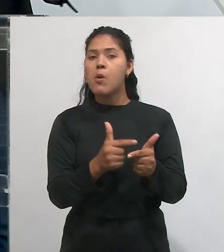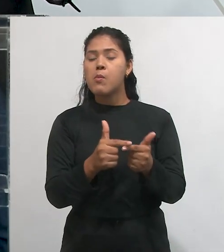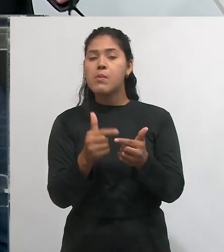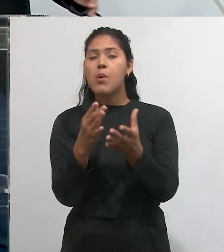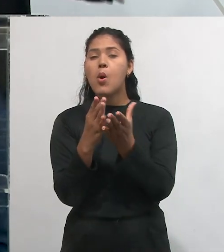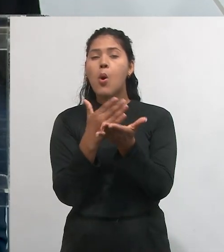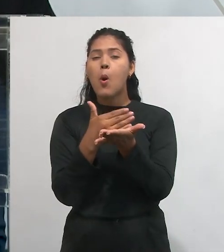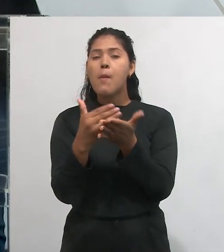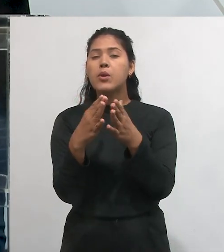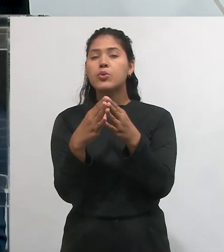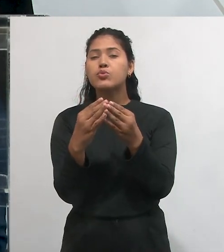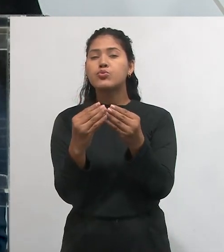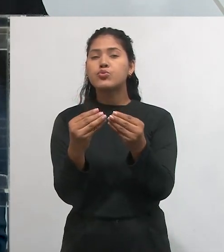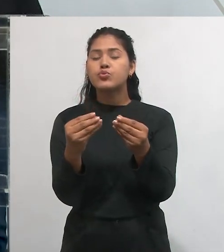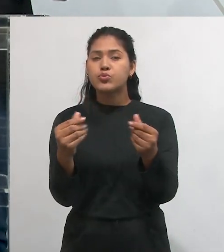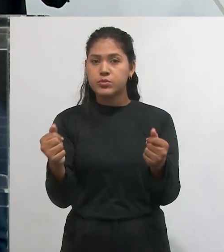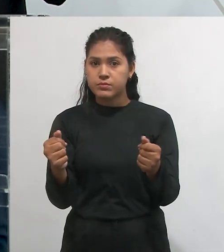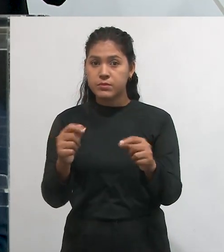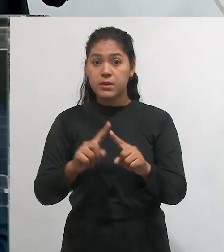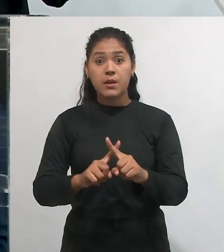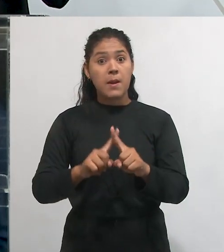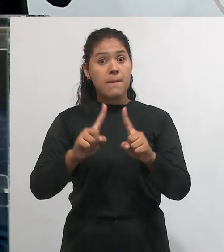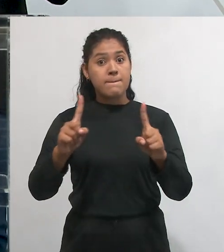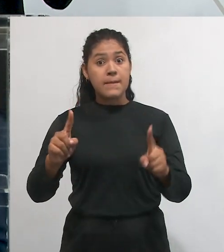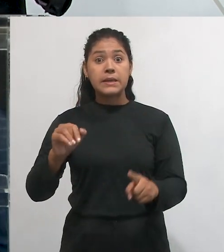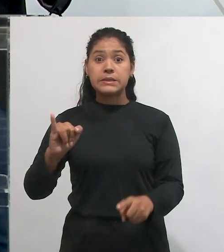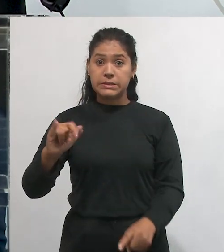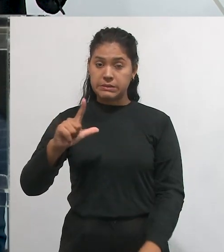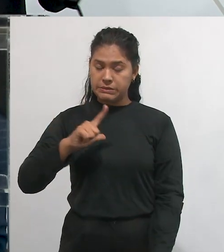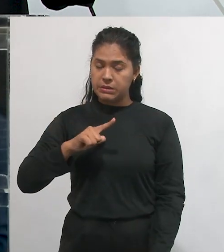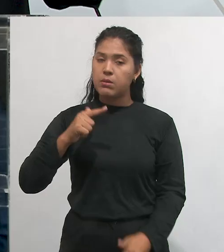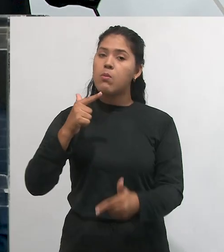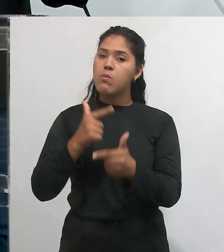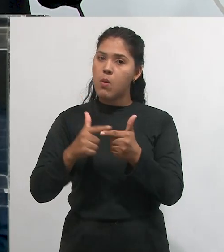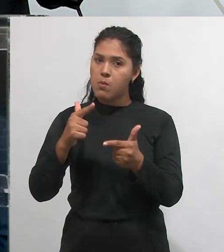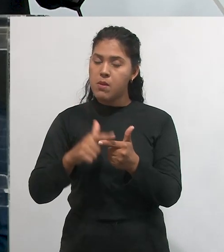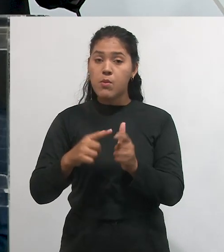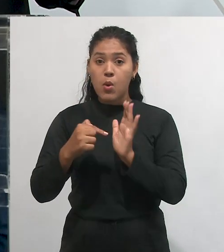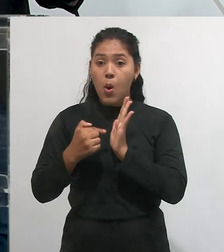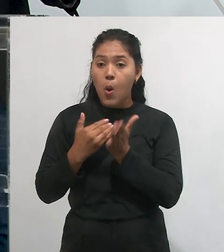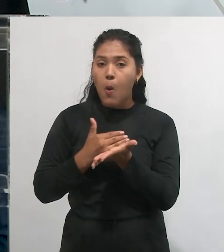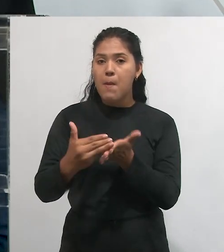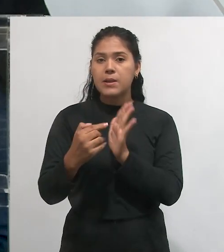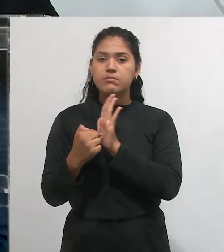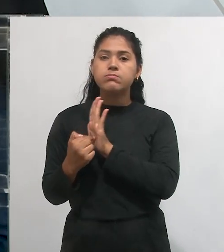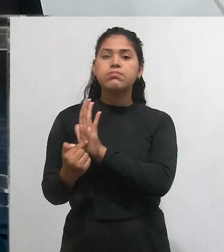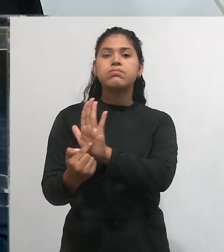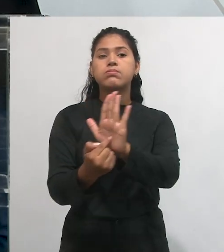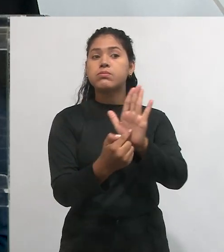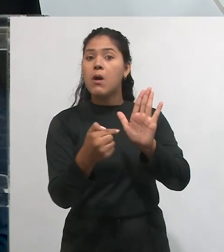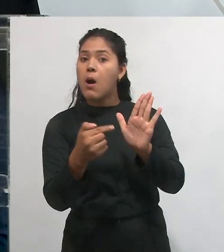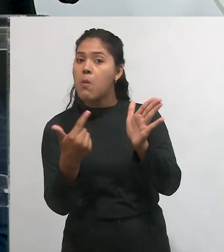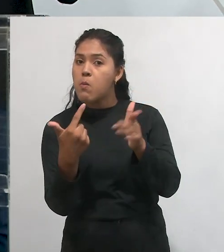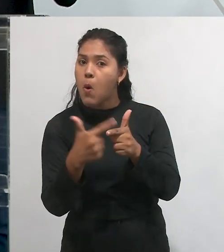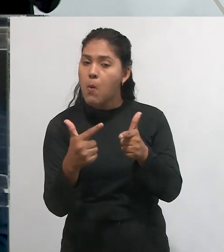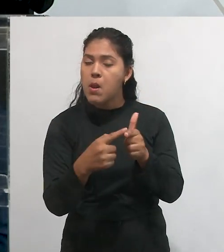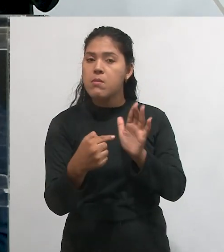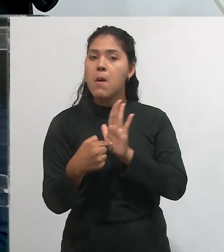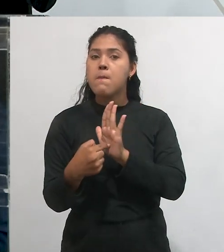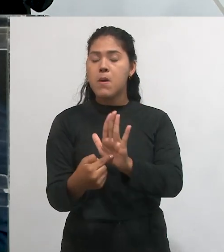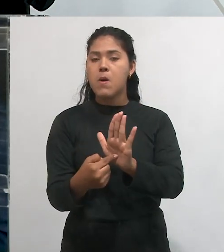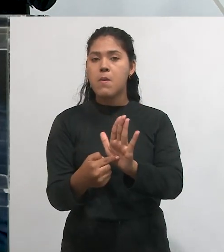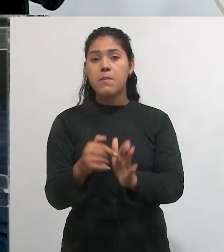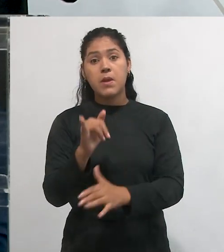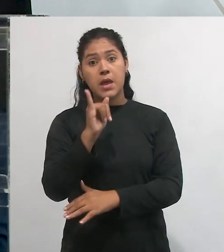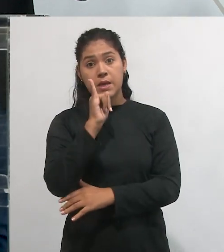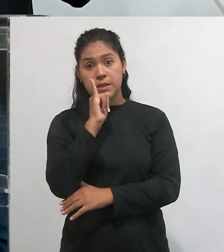falar de um problema, coloca sobre a mesa e todo mundo começa a ver, a tendência é resolver aquela situação. Isso pode se dar, por exemplo, nesse momento que nós estamos dando